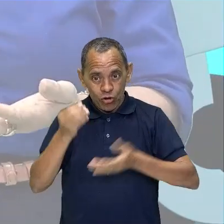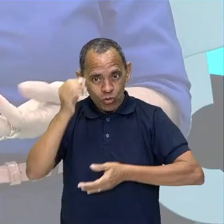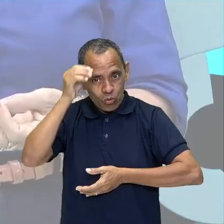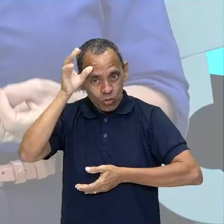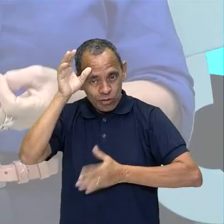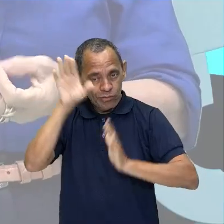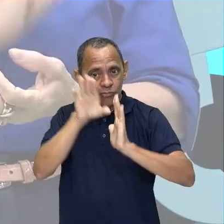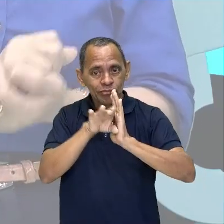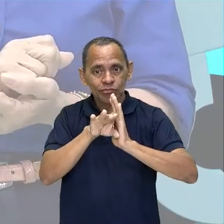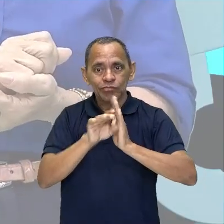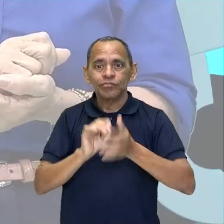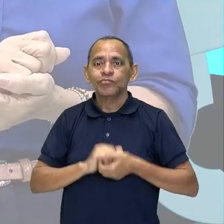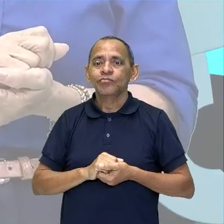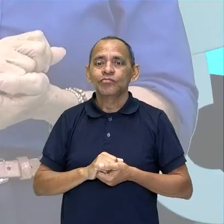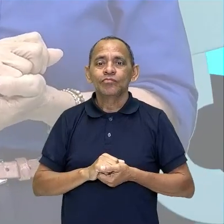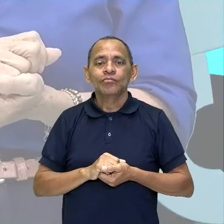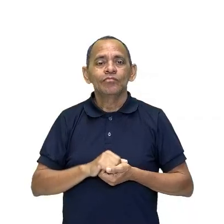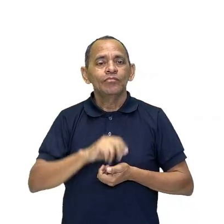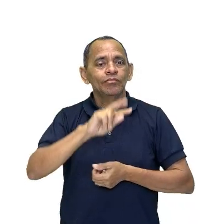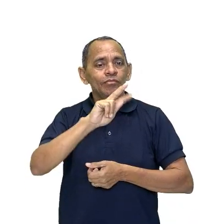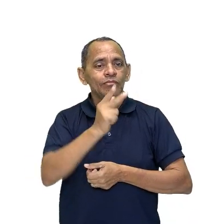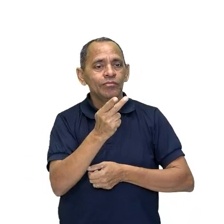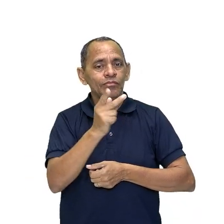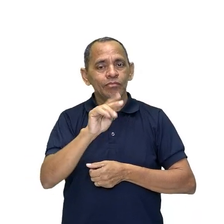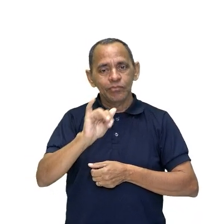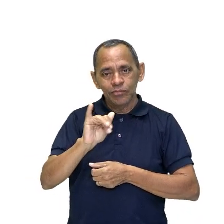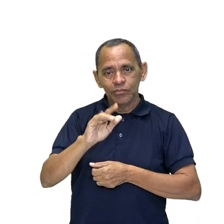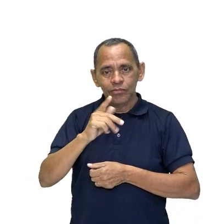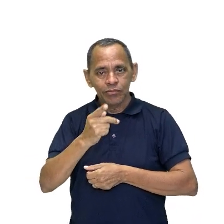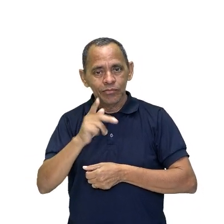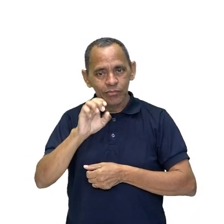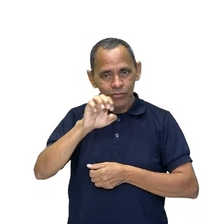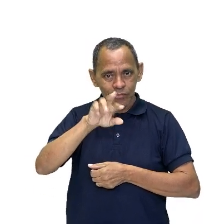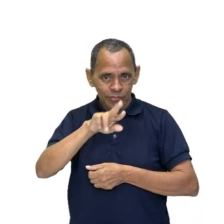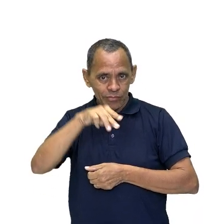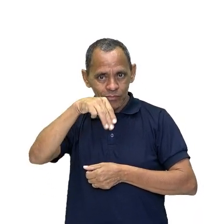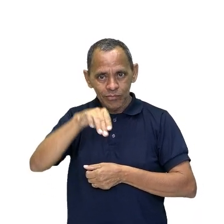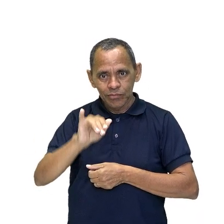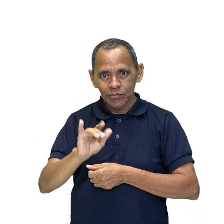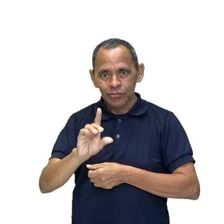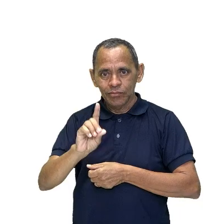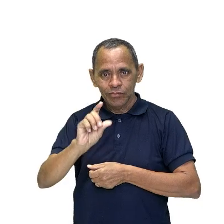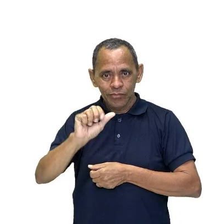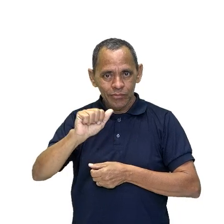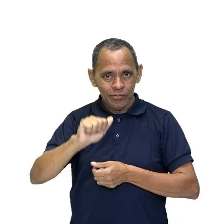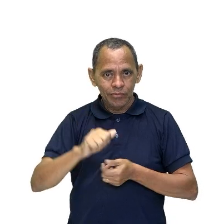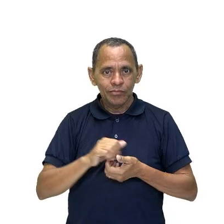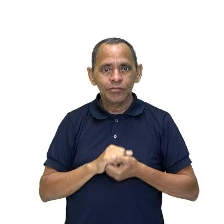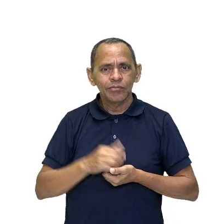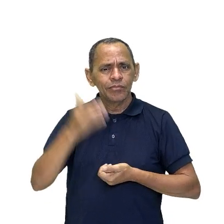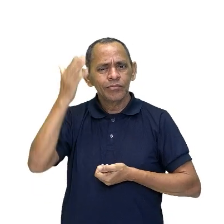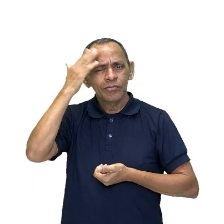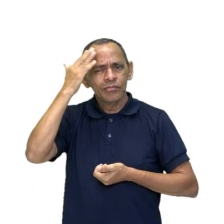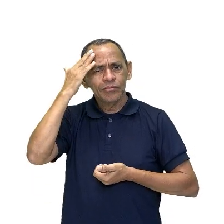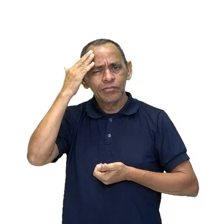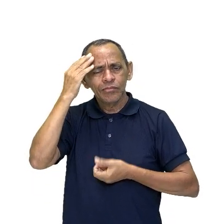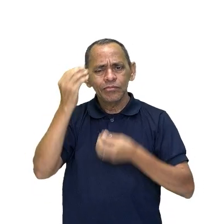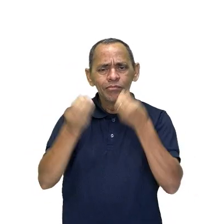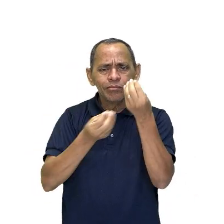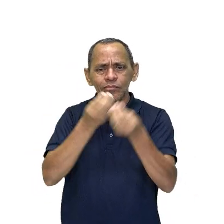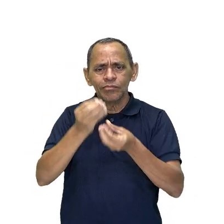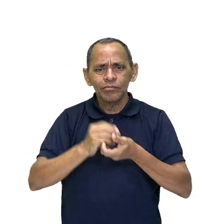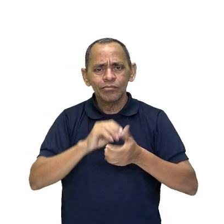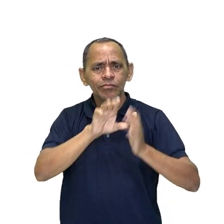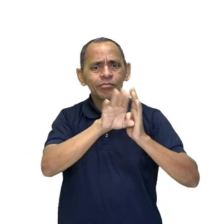conceito de hipermídia. Vamos a ele? O que nós entendemos por hipermídia? Então, hipermídia